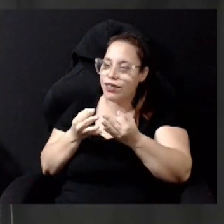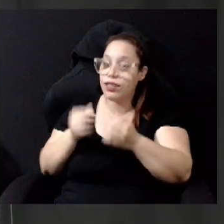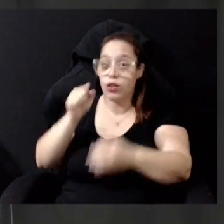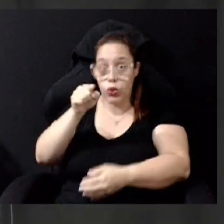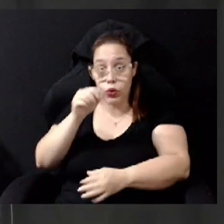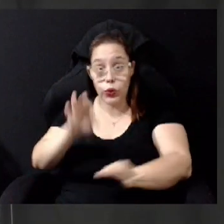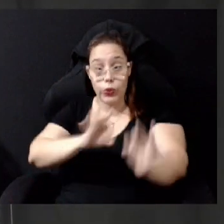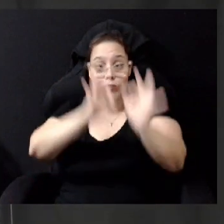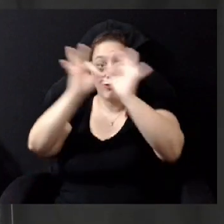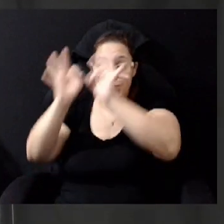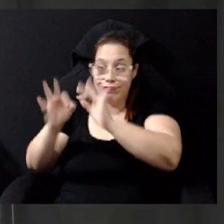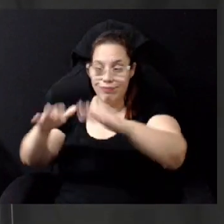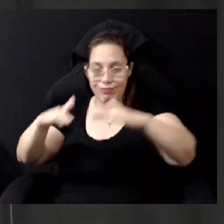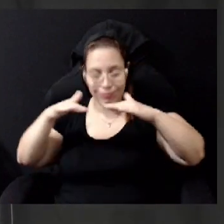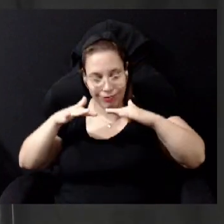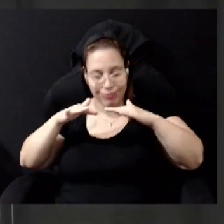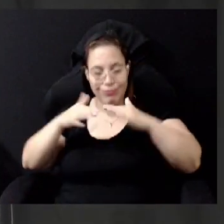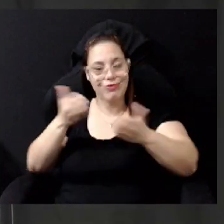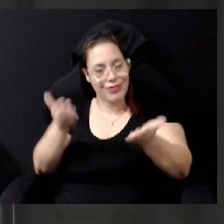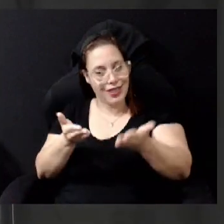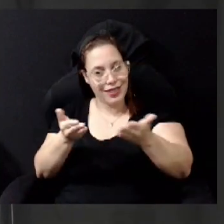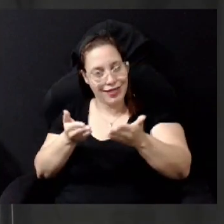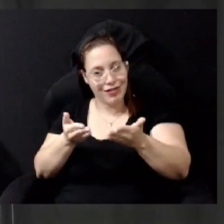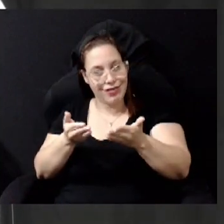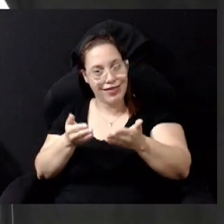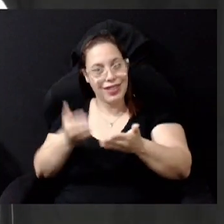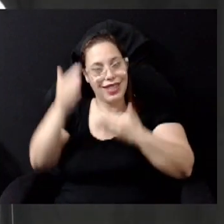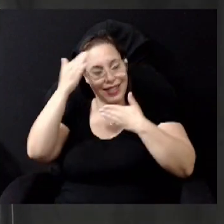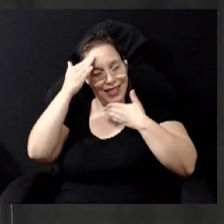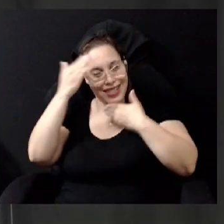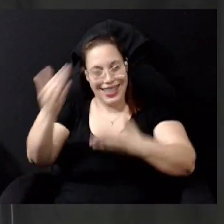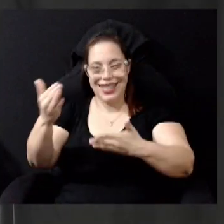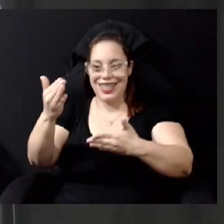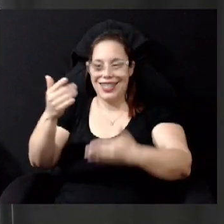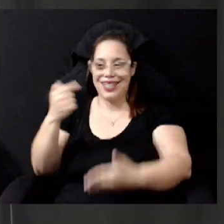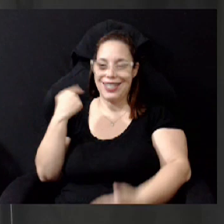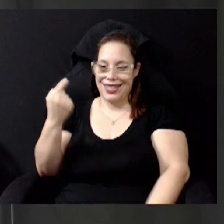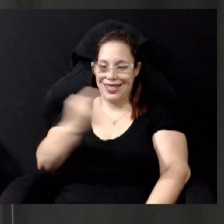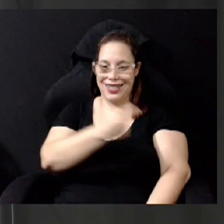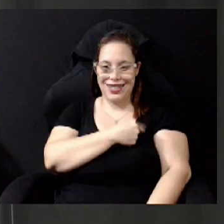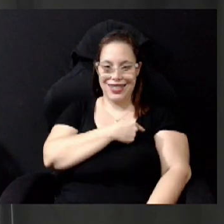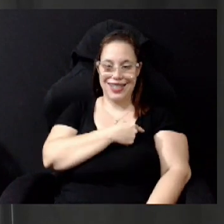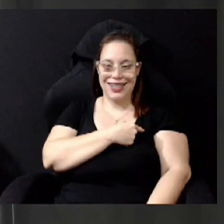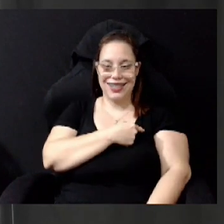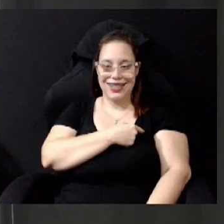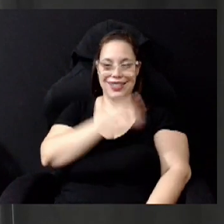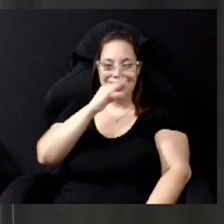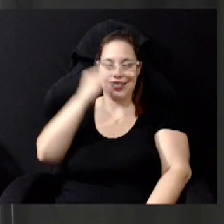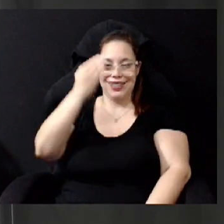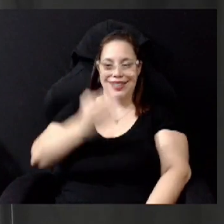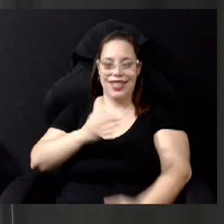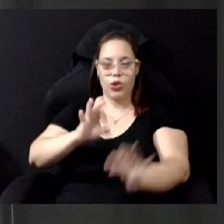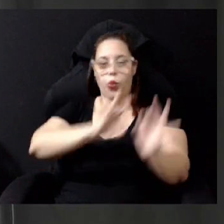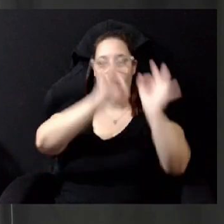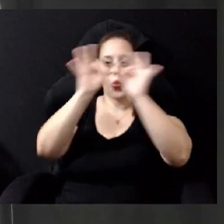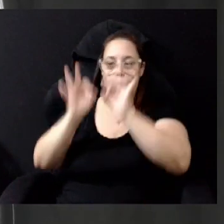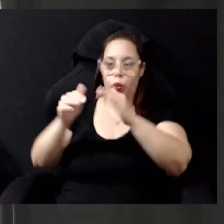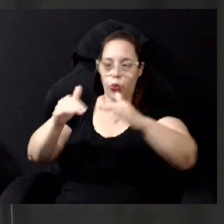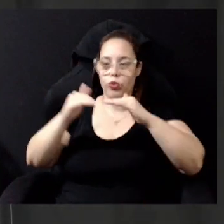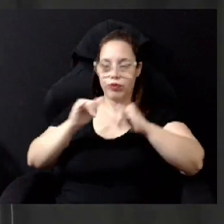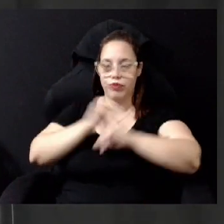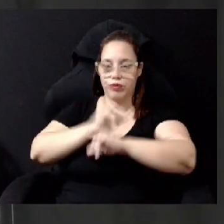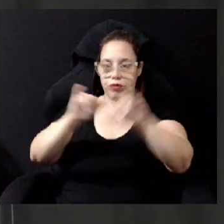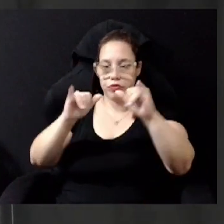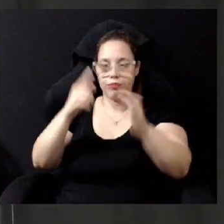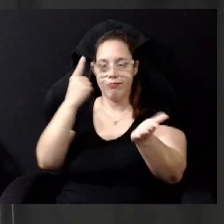se acompanhou até aqui, dizer para você obrigado. Para nós é sinal de grande prestígio a sua audiência e dizer que o nosso compromisso